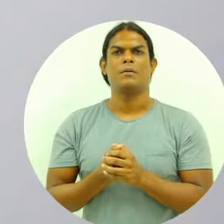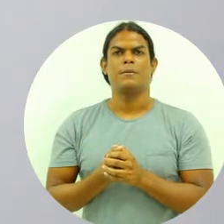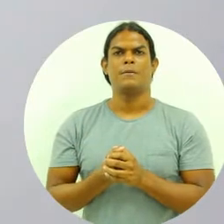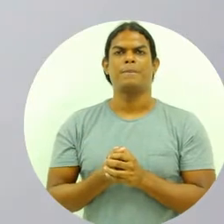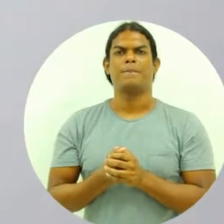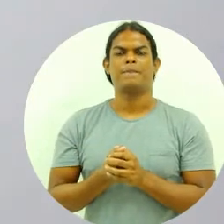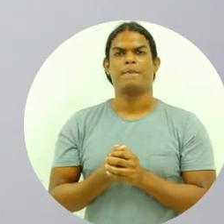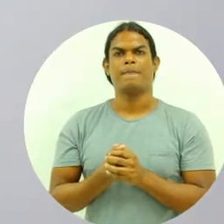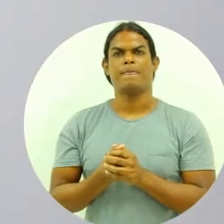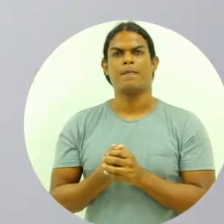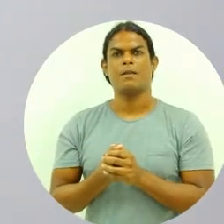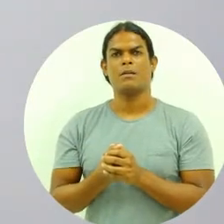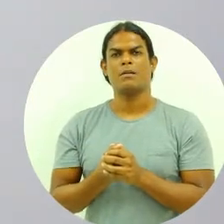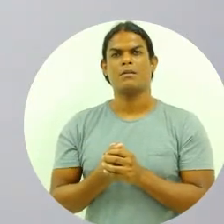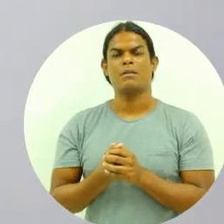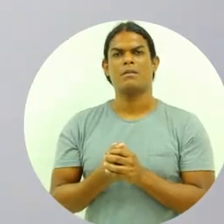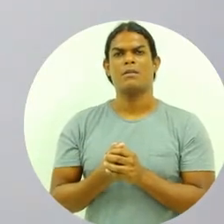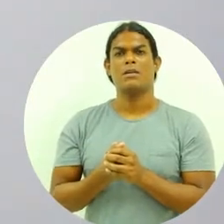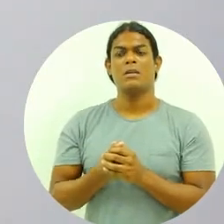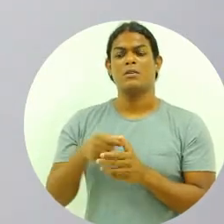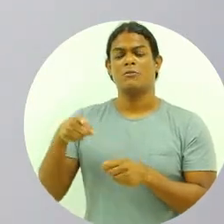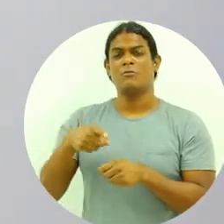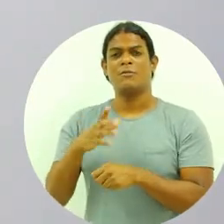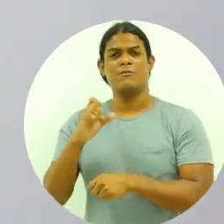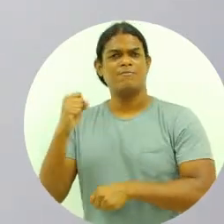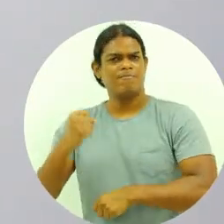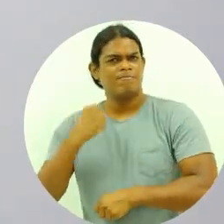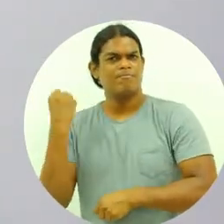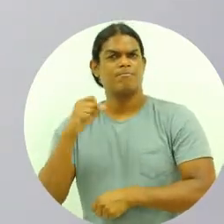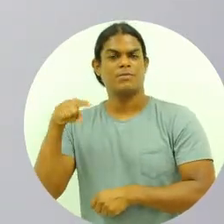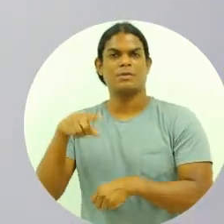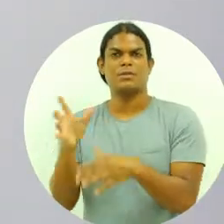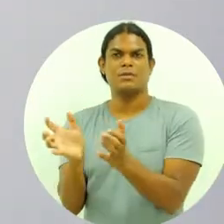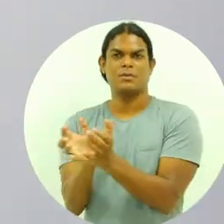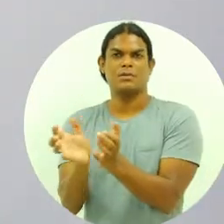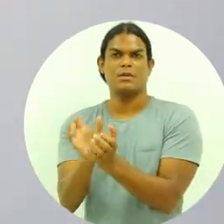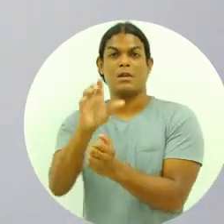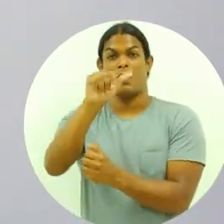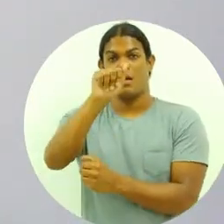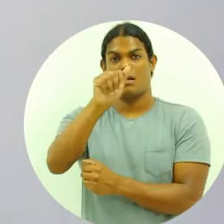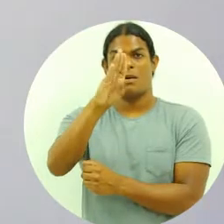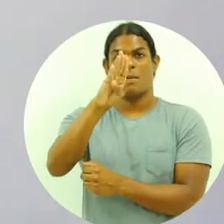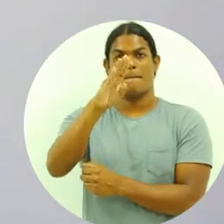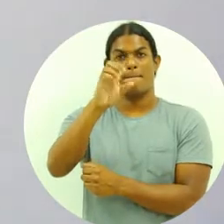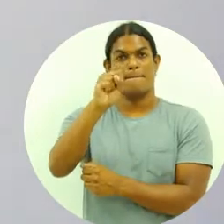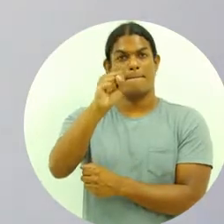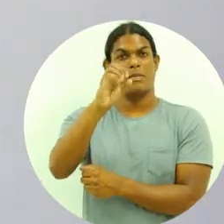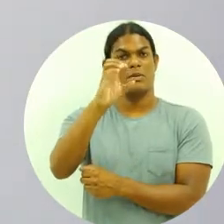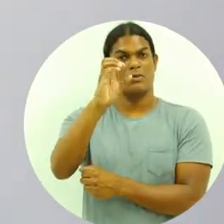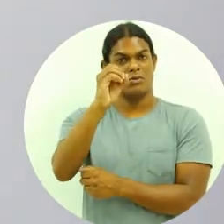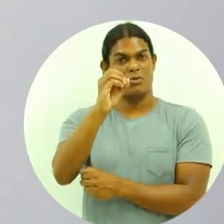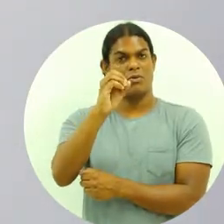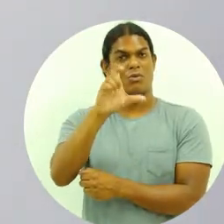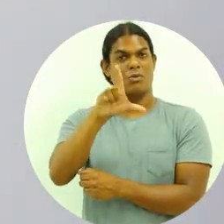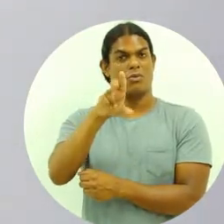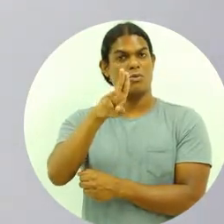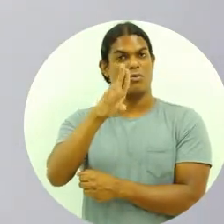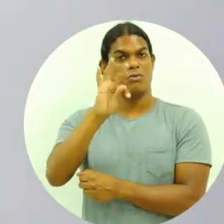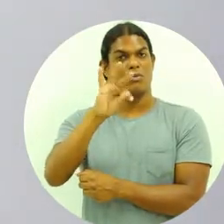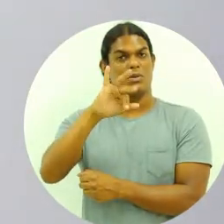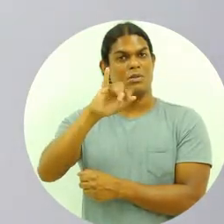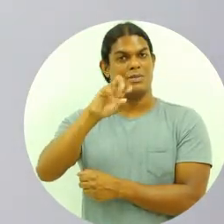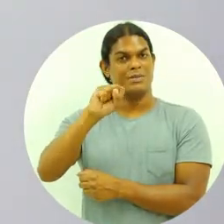pelo povo que se tornaram estados totalitaristas, absolutistas, que tudo podiam e, na verdade,